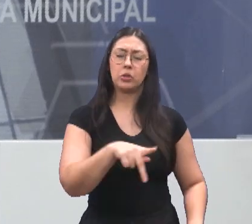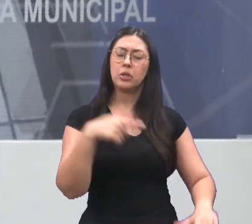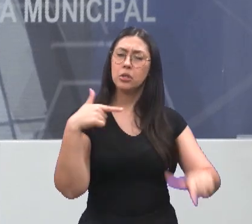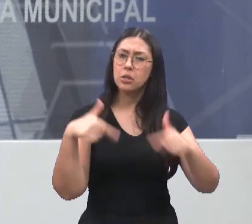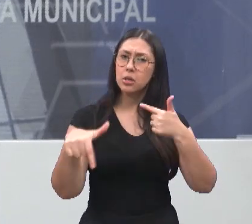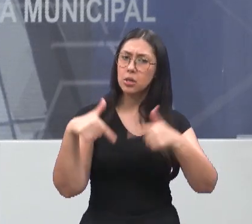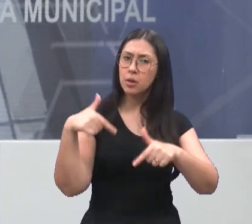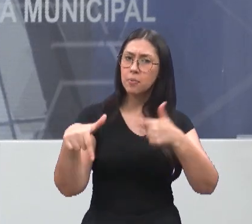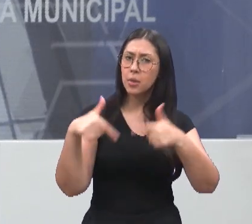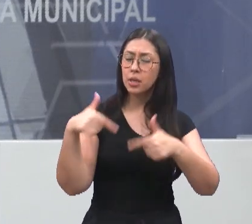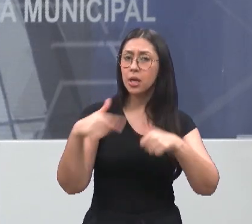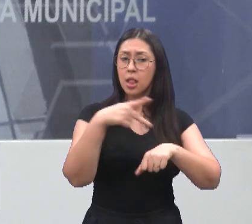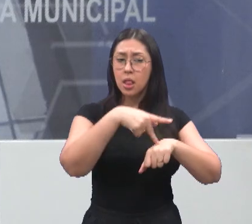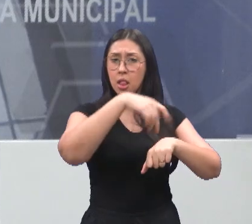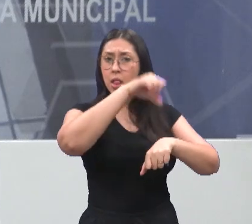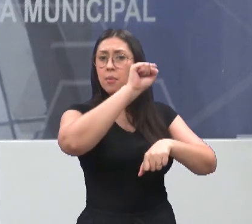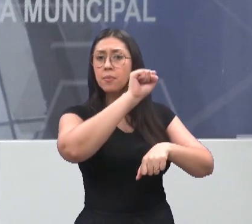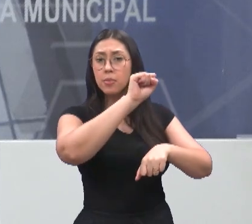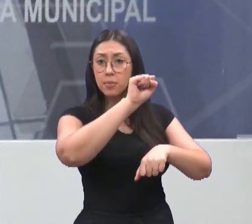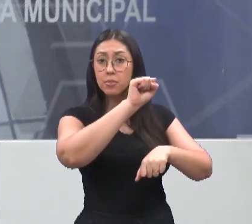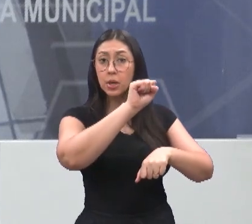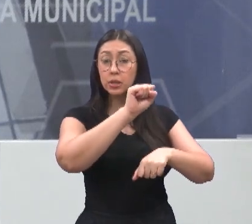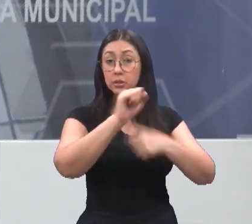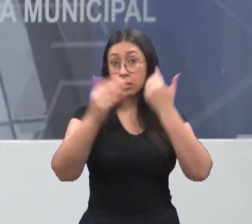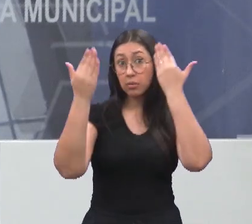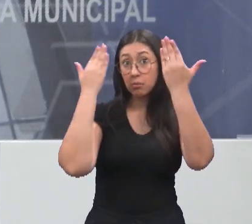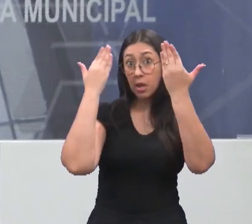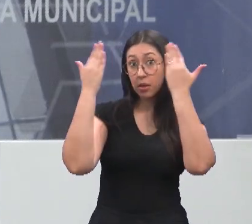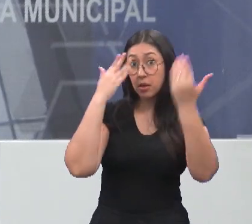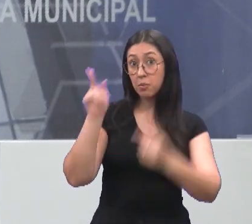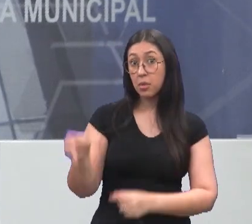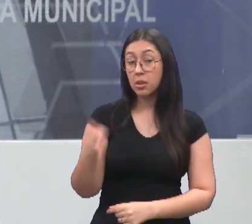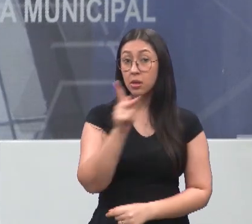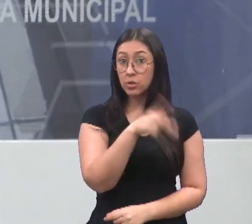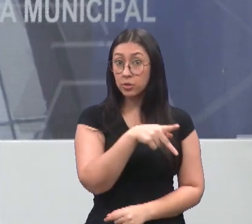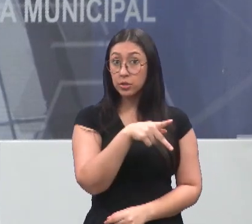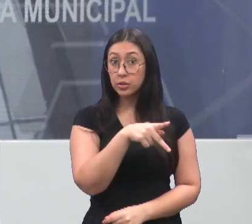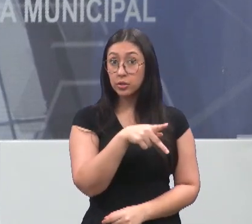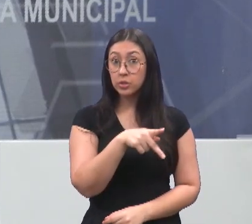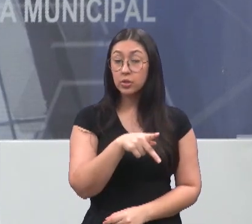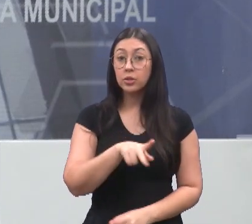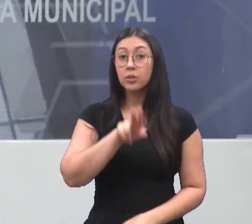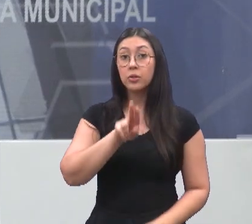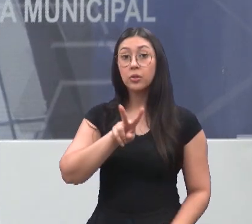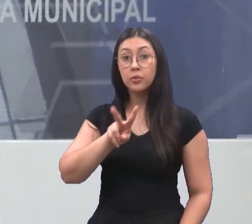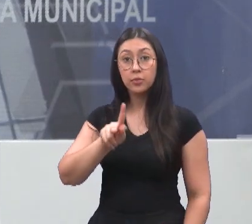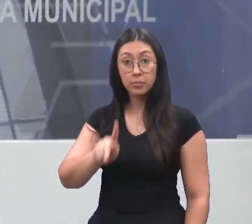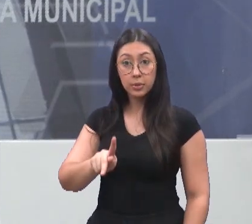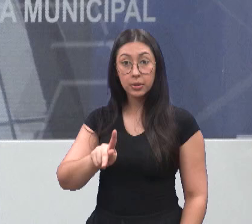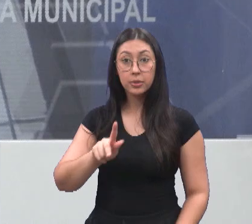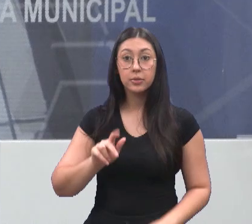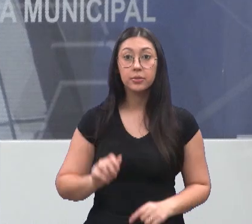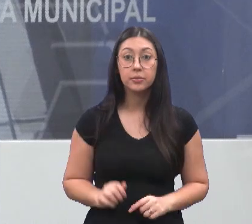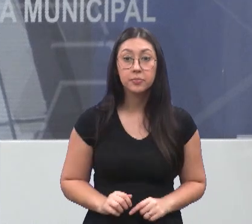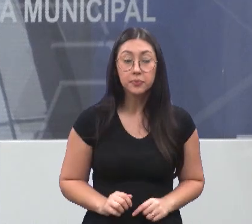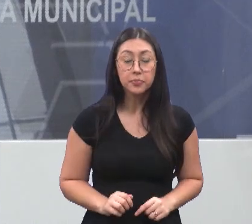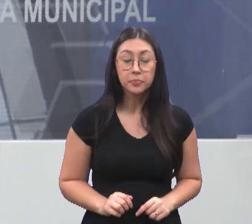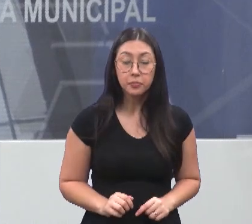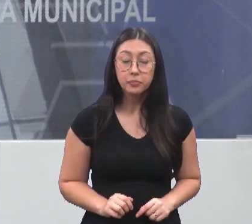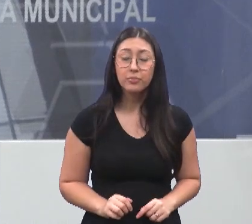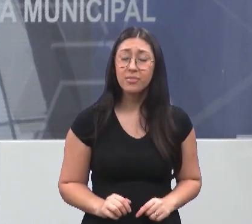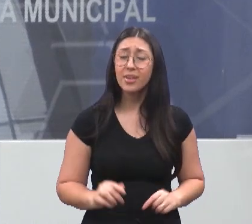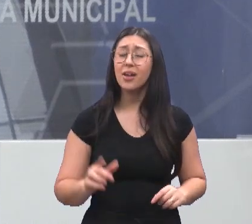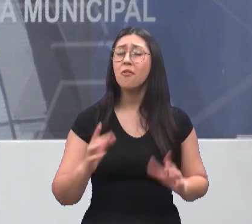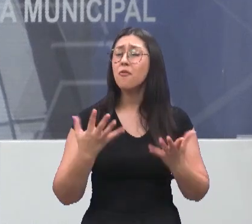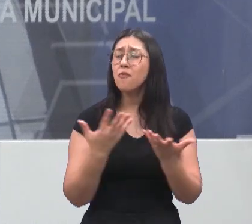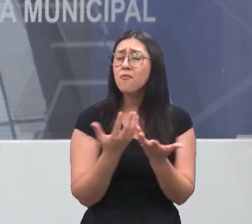da pós-graduação em psicopedagogia da Universidade Vale do Paraíba. E tive muitas alunas